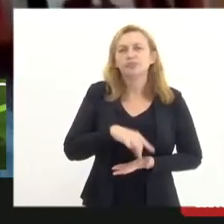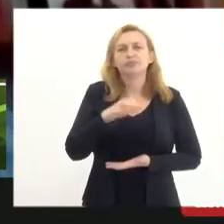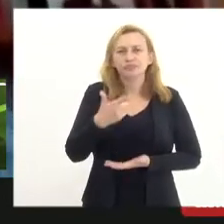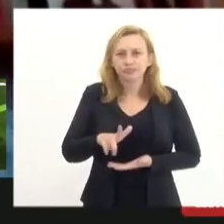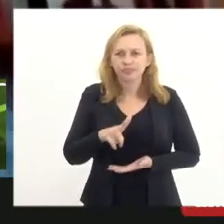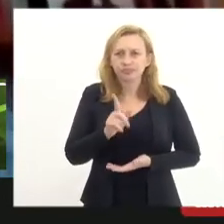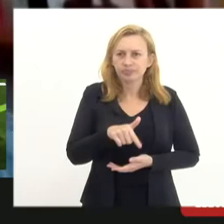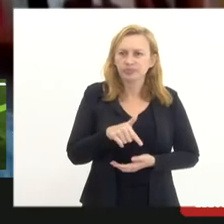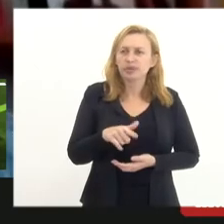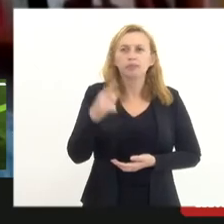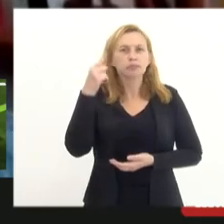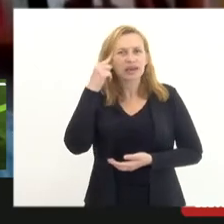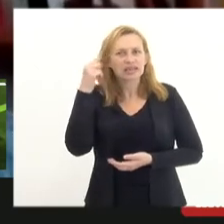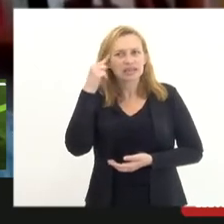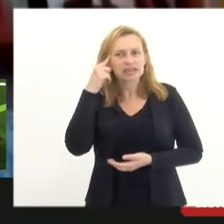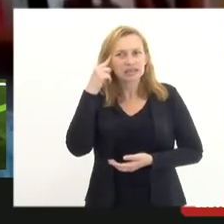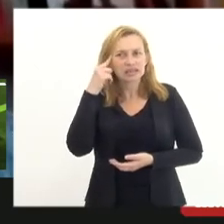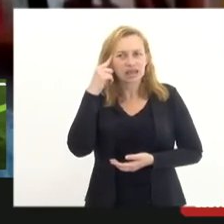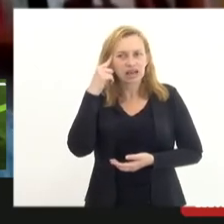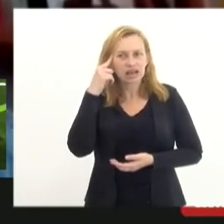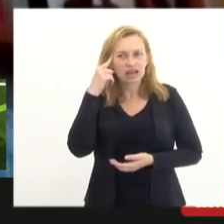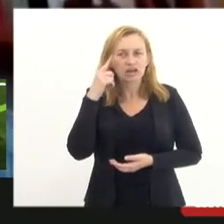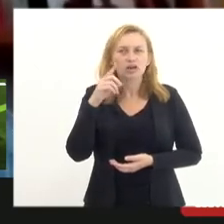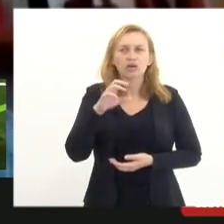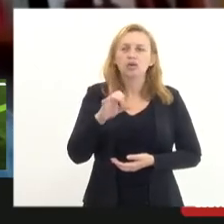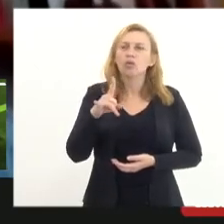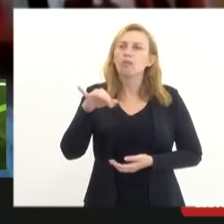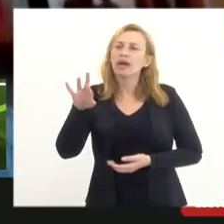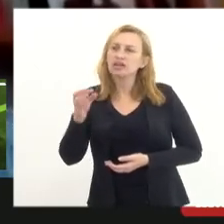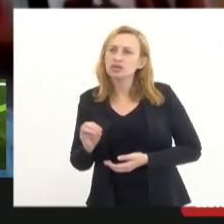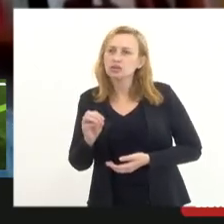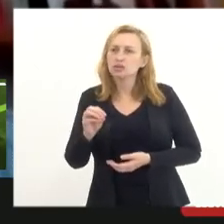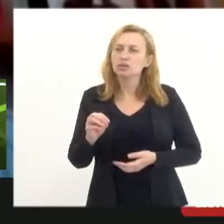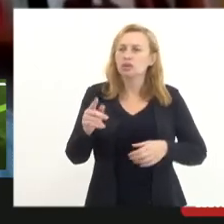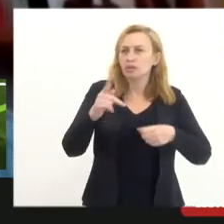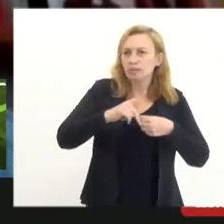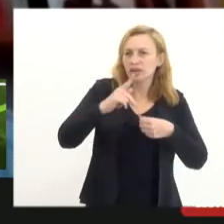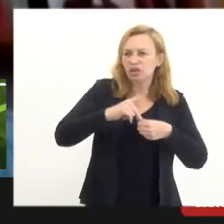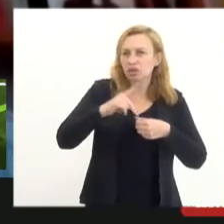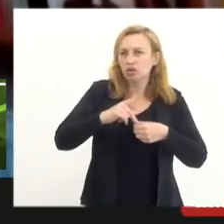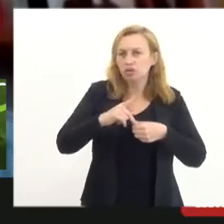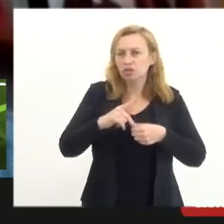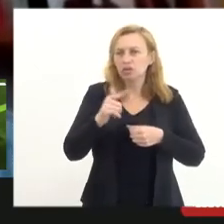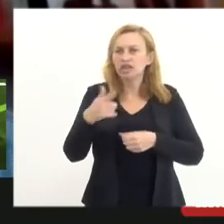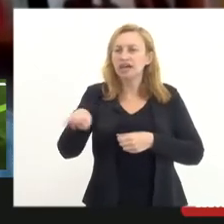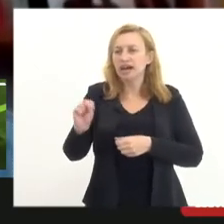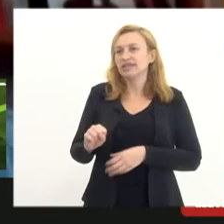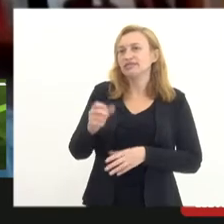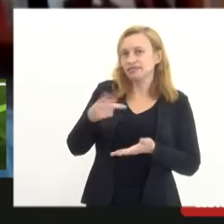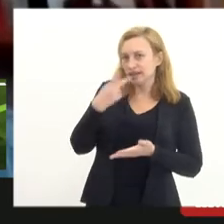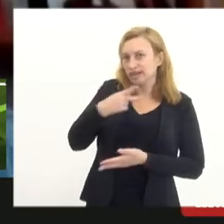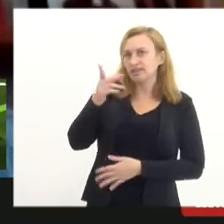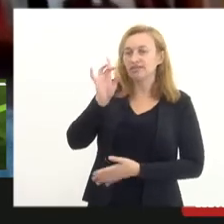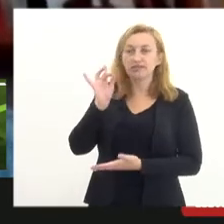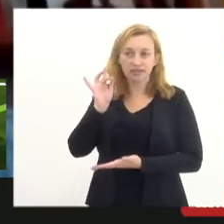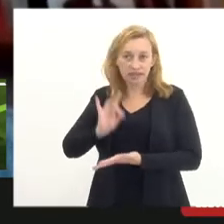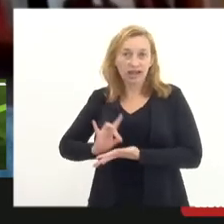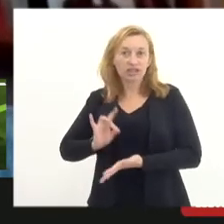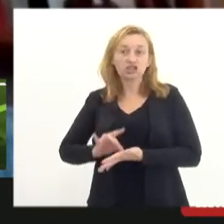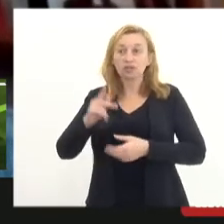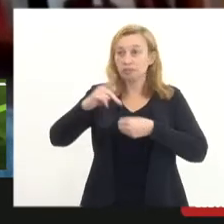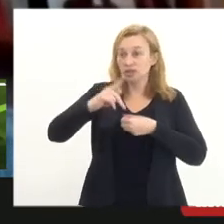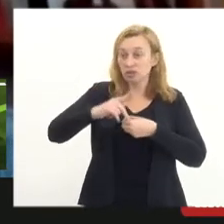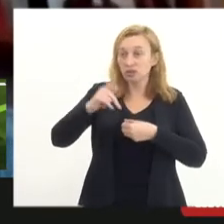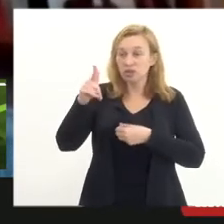novamente, né? A gente tem que pensar o complexo petróleo e gás, porque, senão, falando com toda sinceridade, o setor petróleo e gás